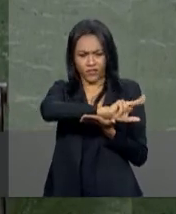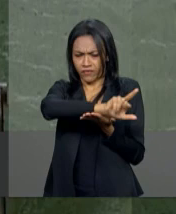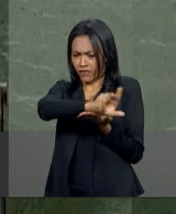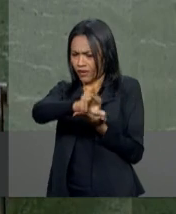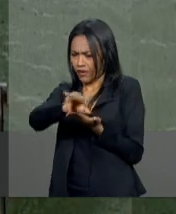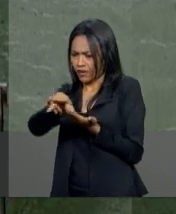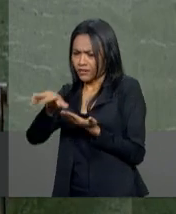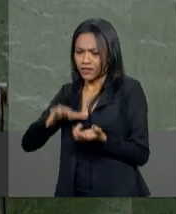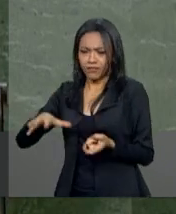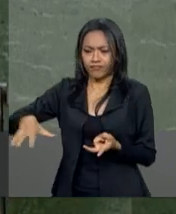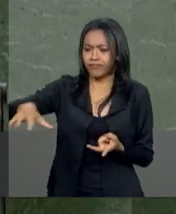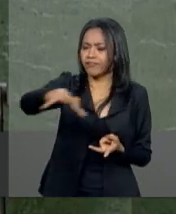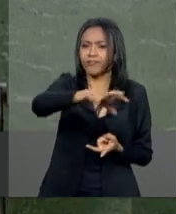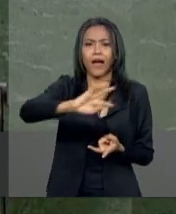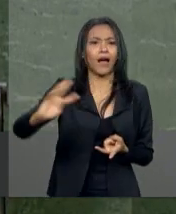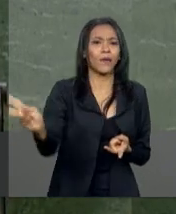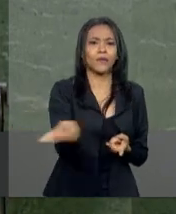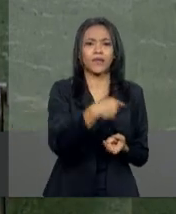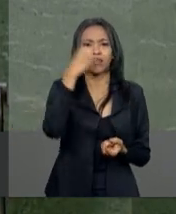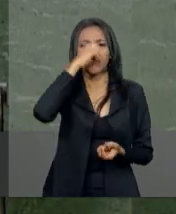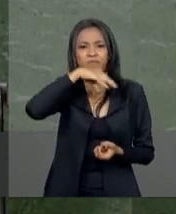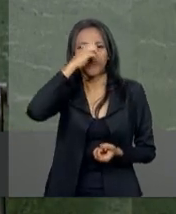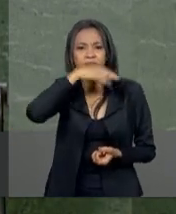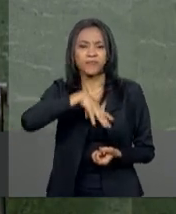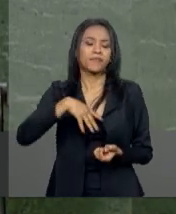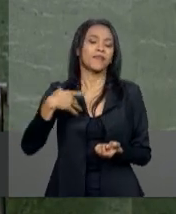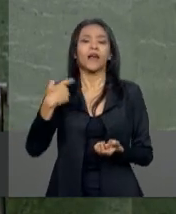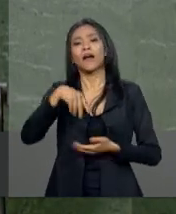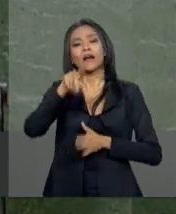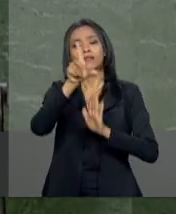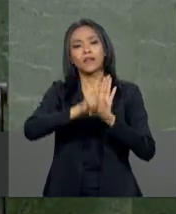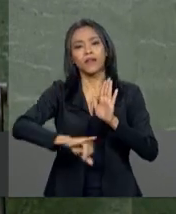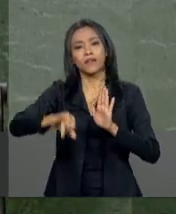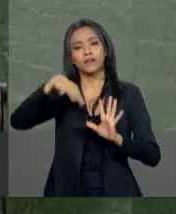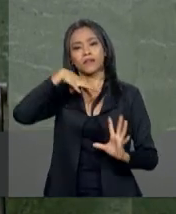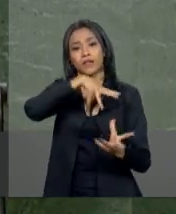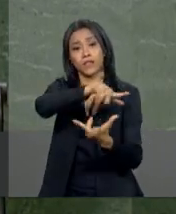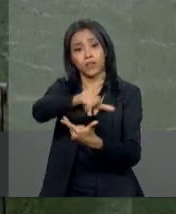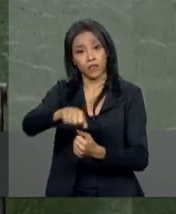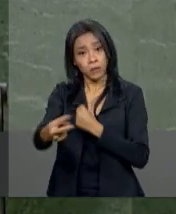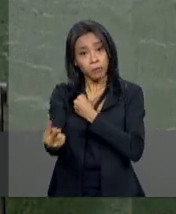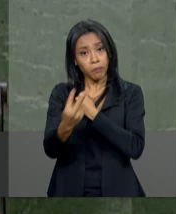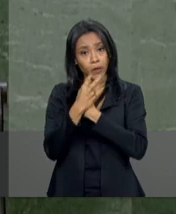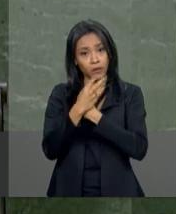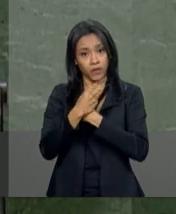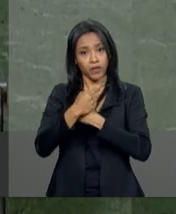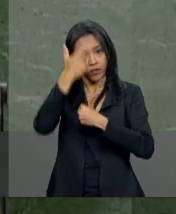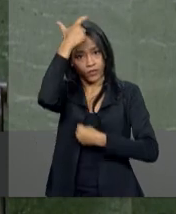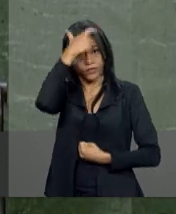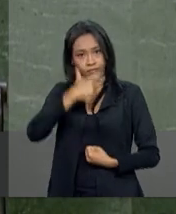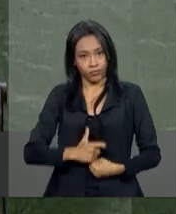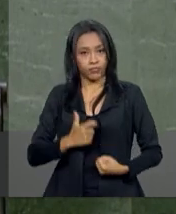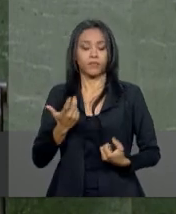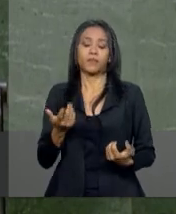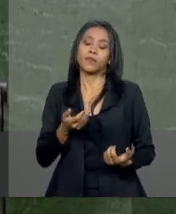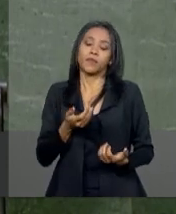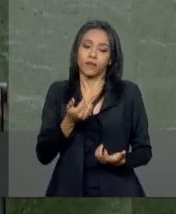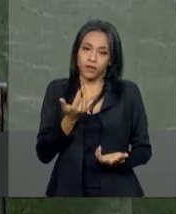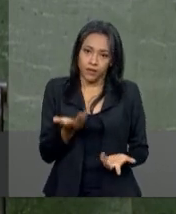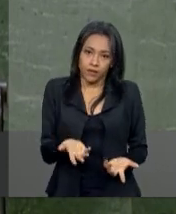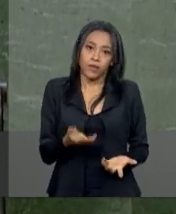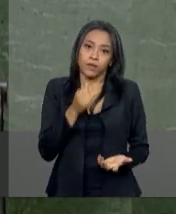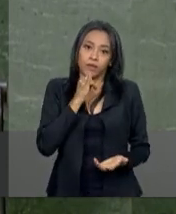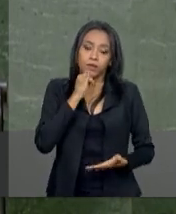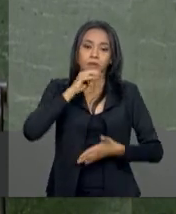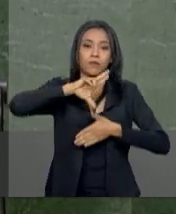violações às normas internacionais que protegem o indivíduo na sua dignidade na américa latina